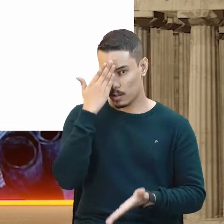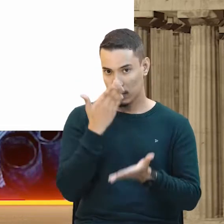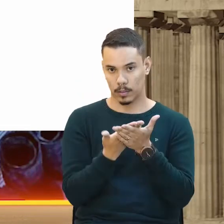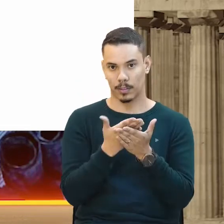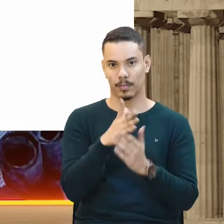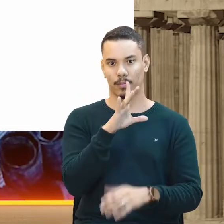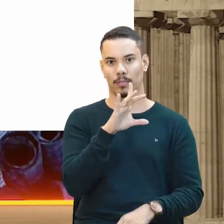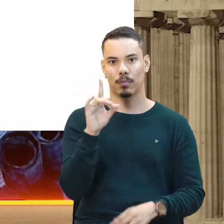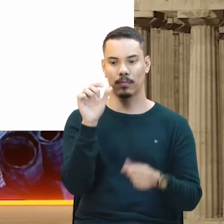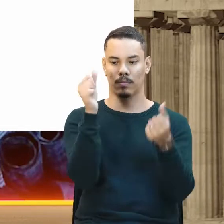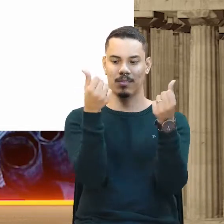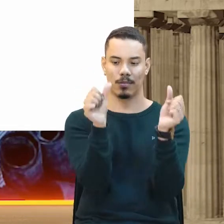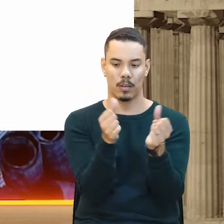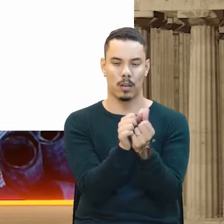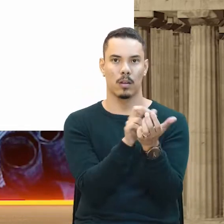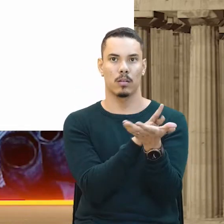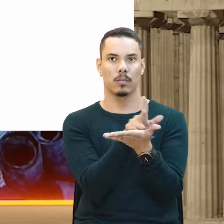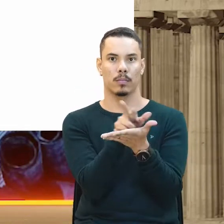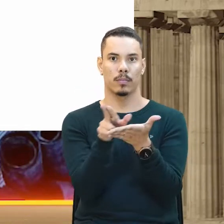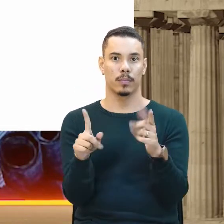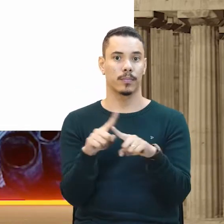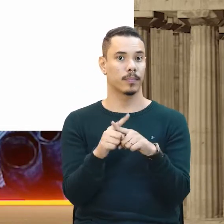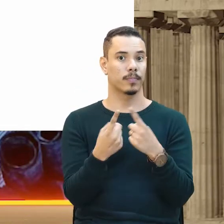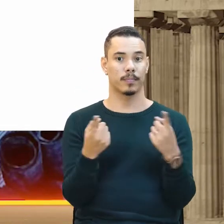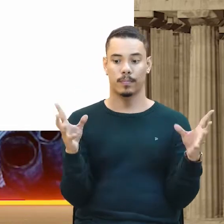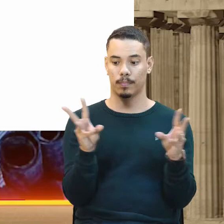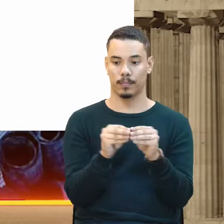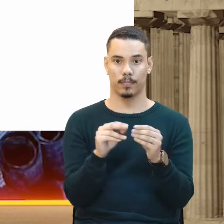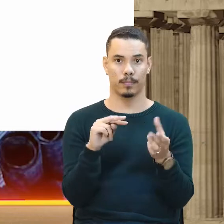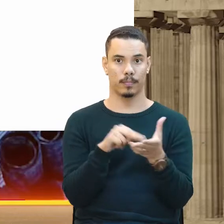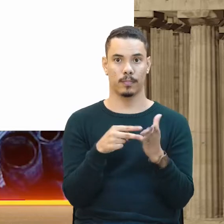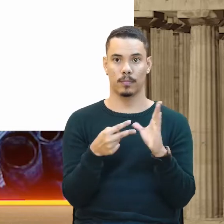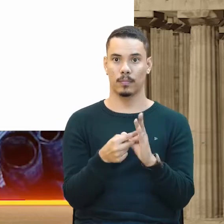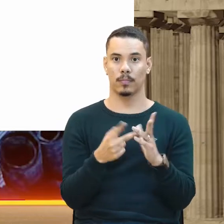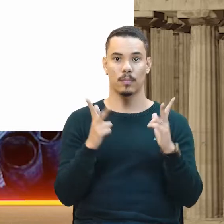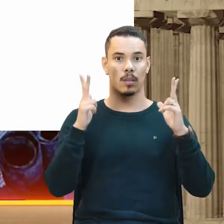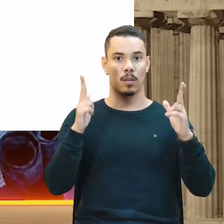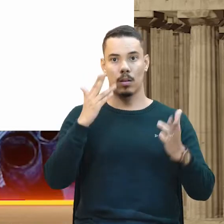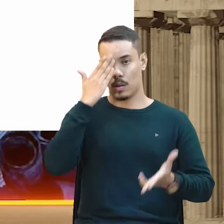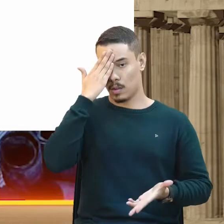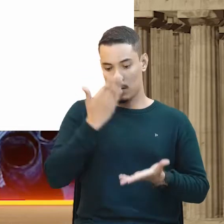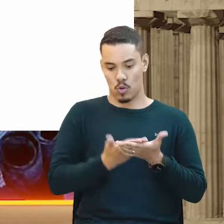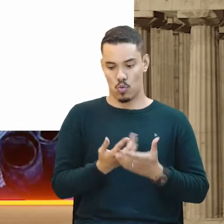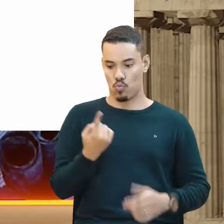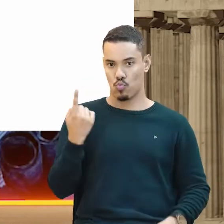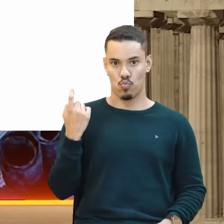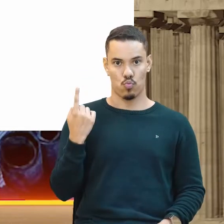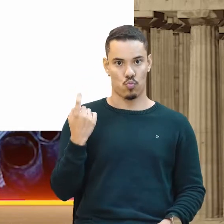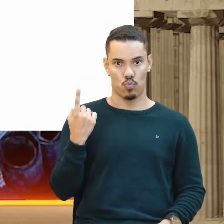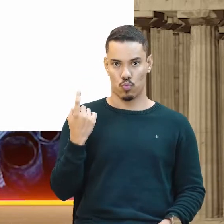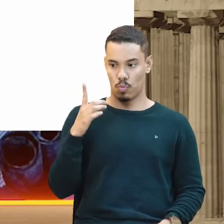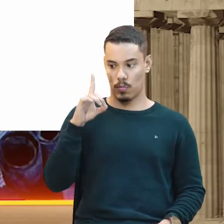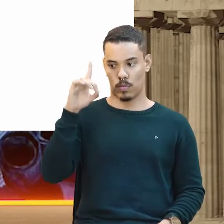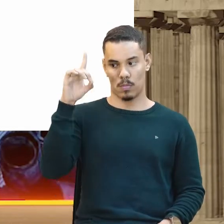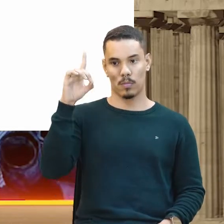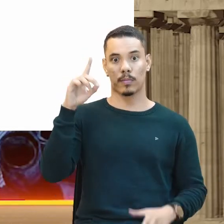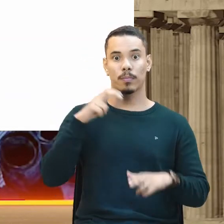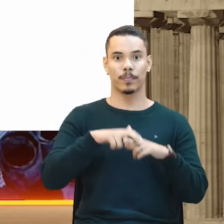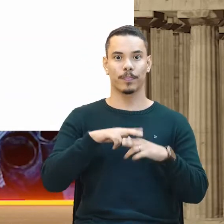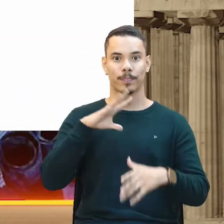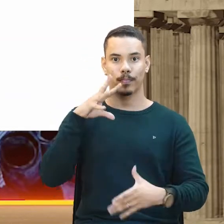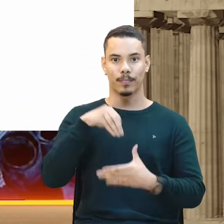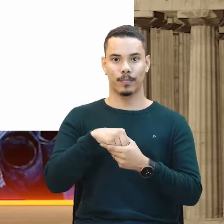eles já estavam se referindo, querendo ou não, é como se eles já estivessem acreditando em um único Deus. Então, dentro desse